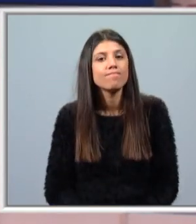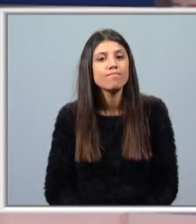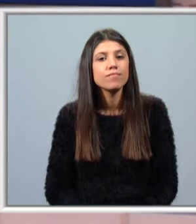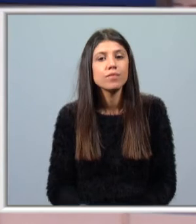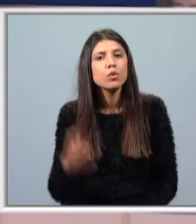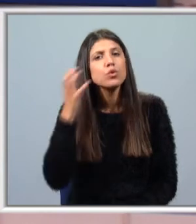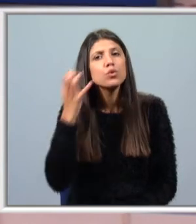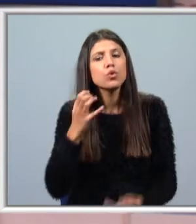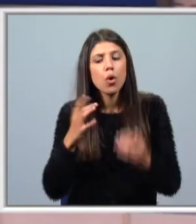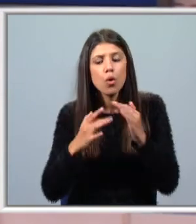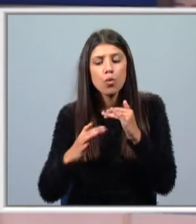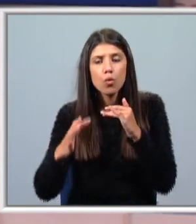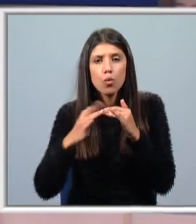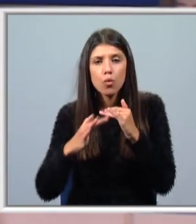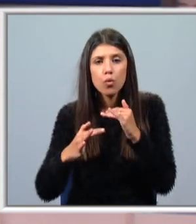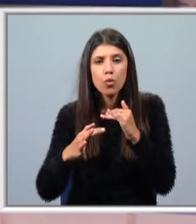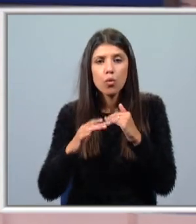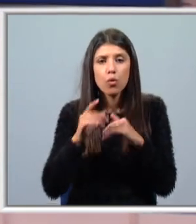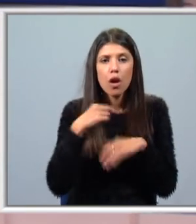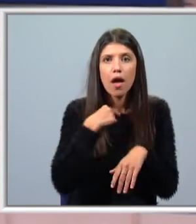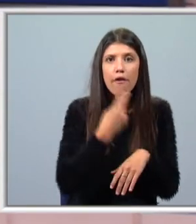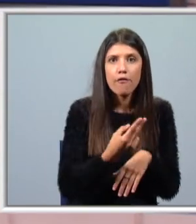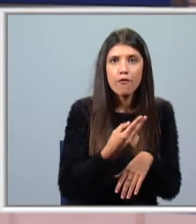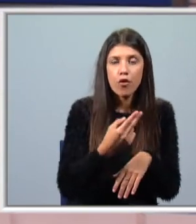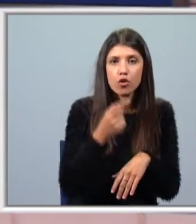som, será que se percebia que era a voz do barbeiro?